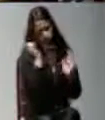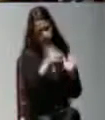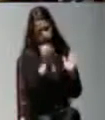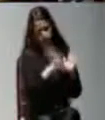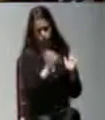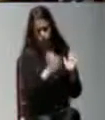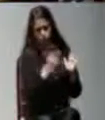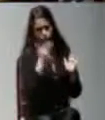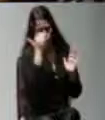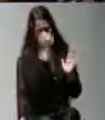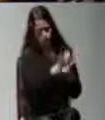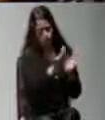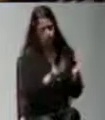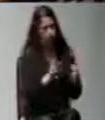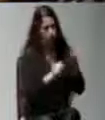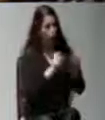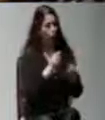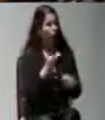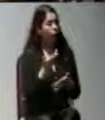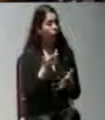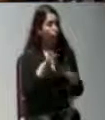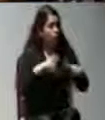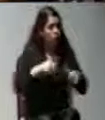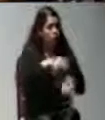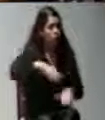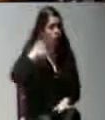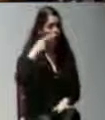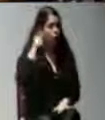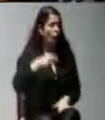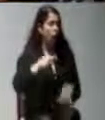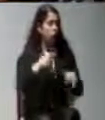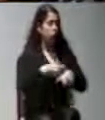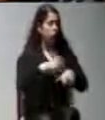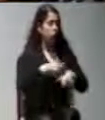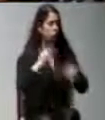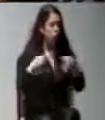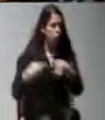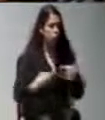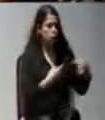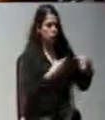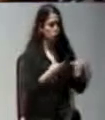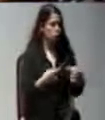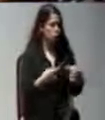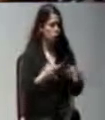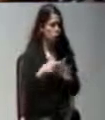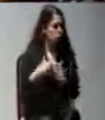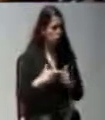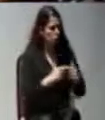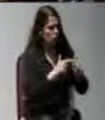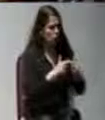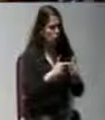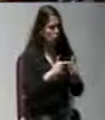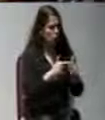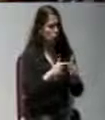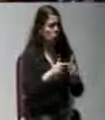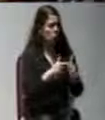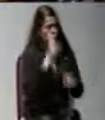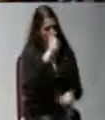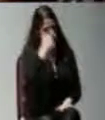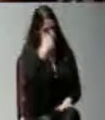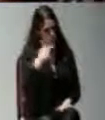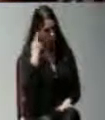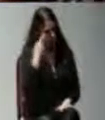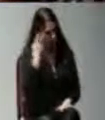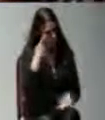desqualifica a política como espaço de discussão e resolução de problemas, e destrói o sujeito político popular do mandante.